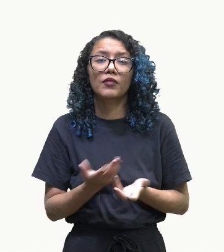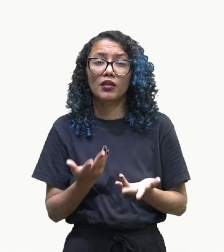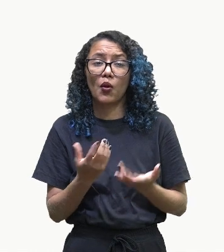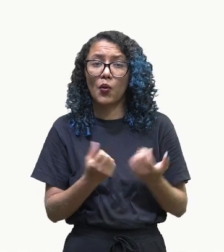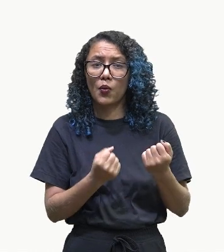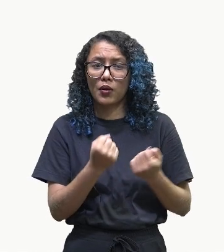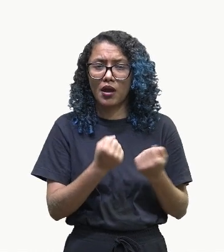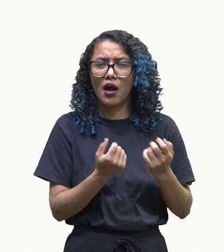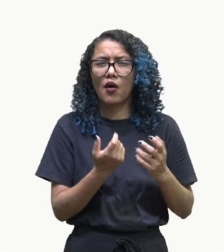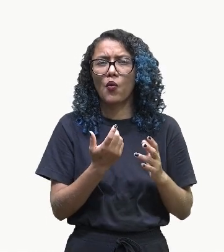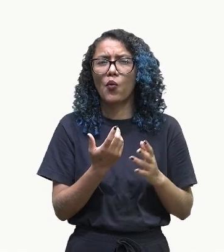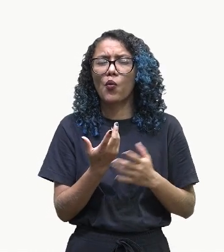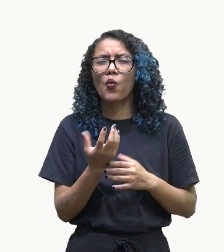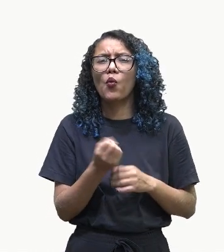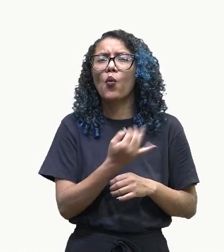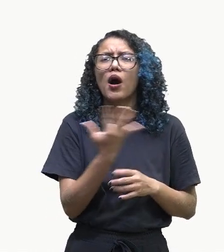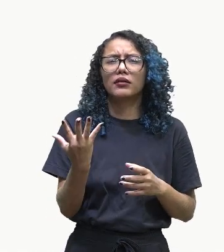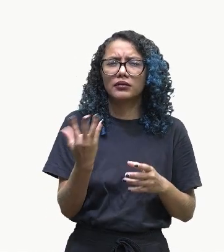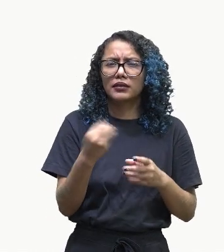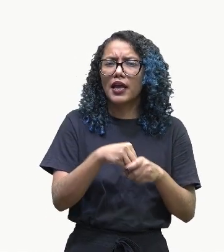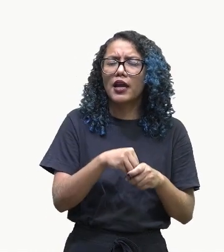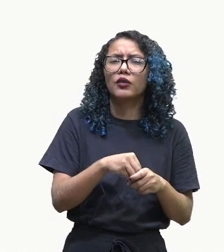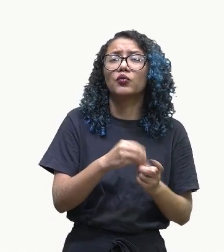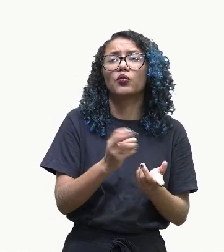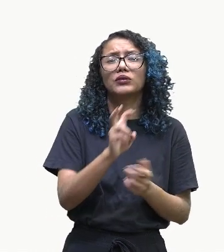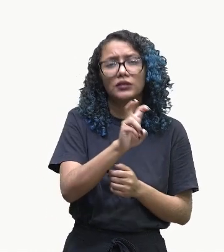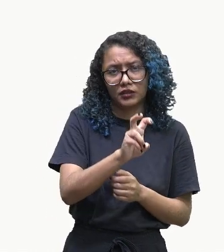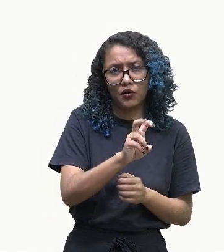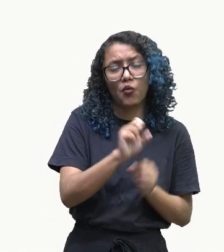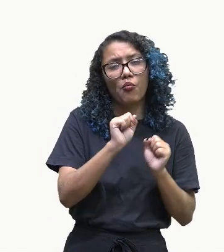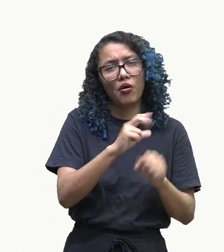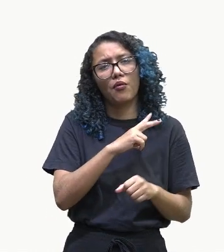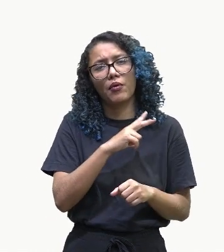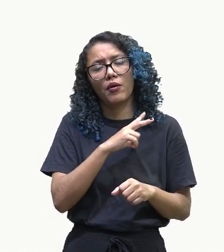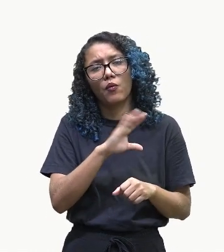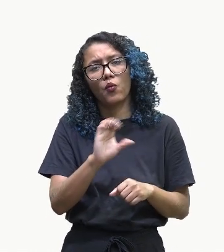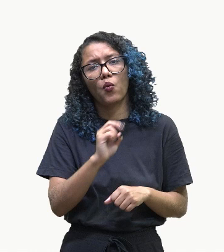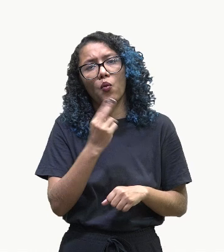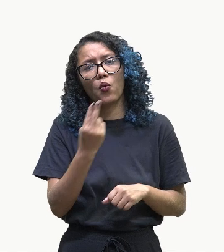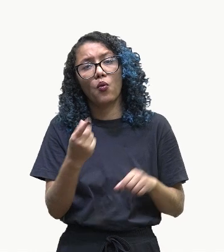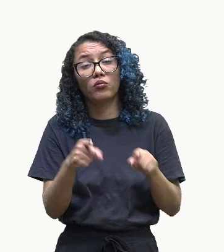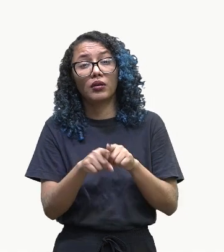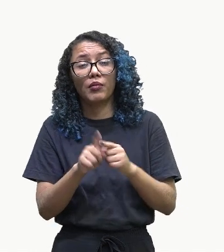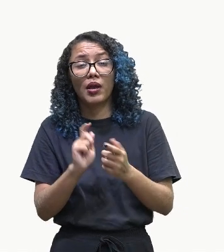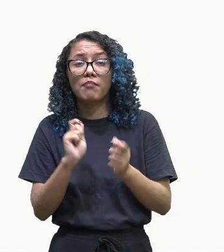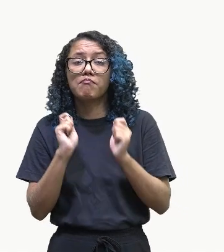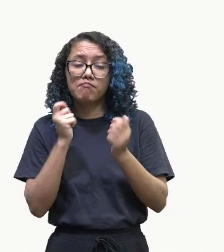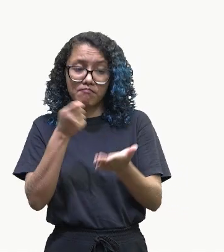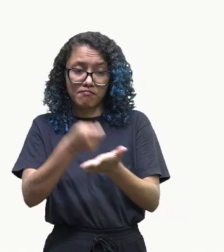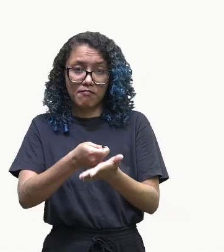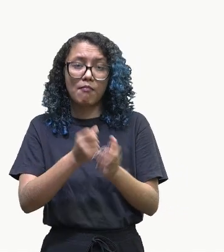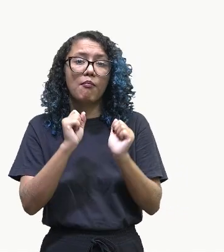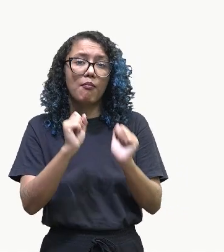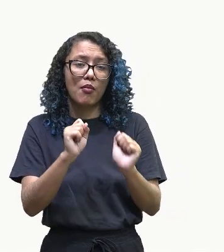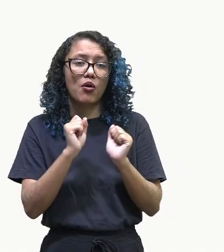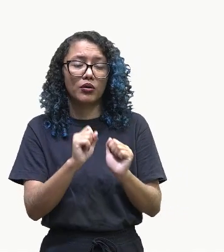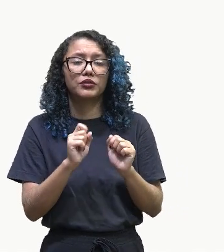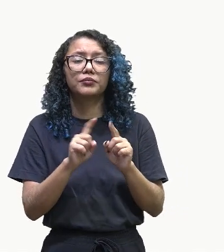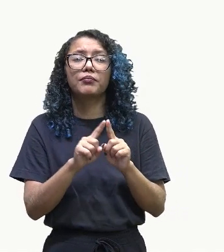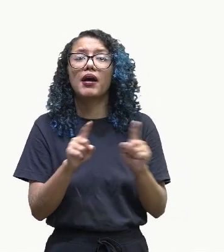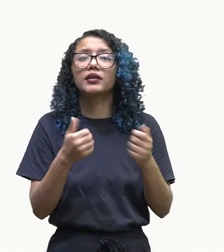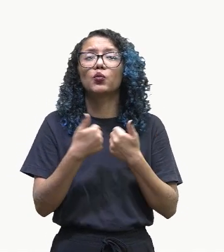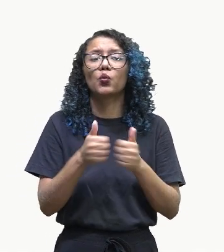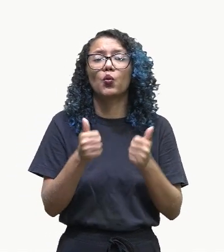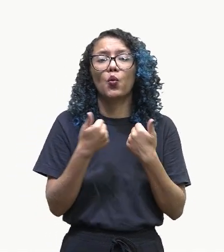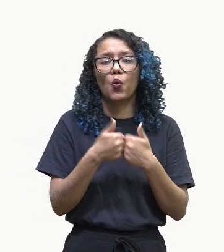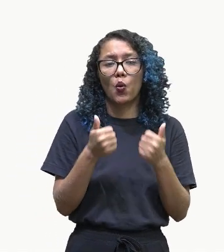vai 5 pessoas, e aí ele pode ser particular ou pode ser utilizado de forma paga como táxi. O ônibus, né,